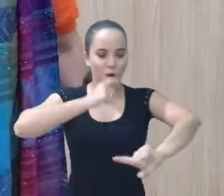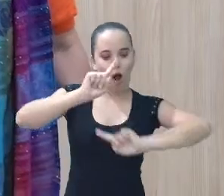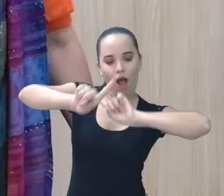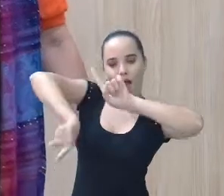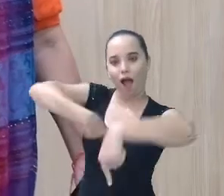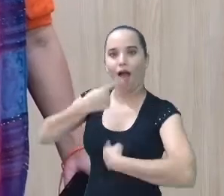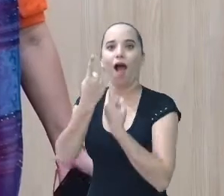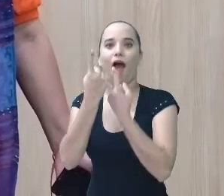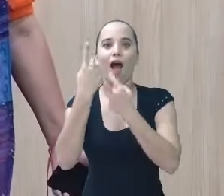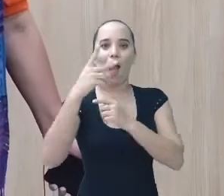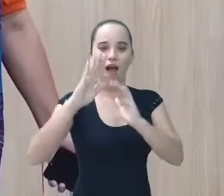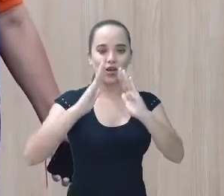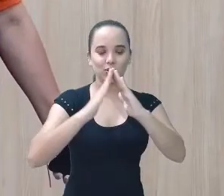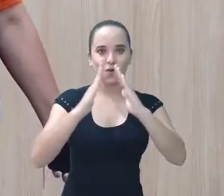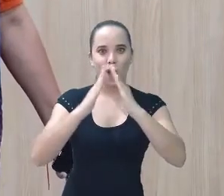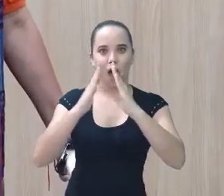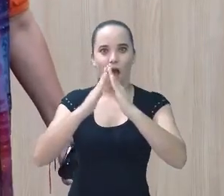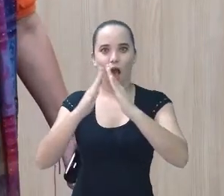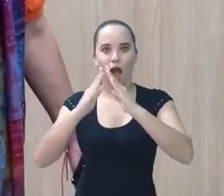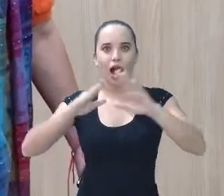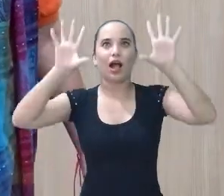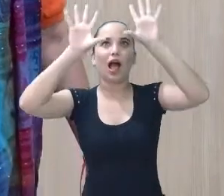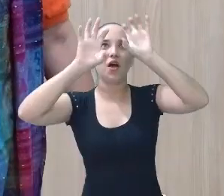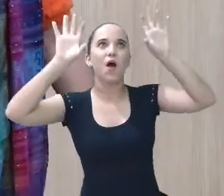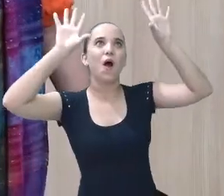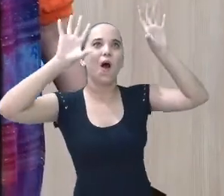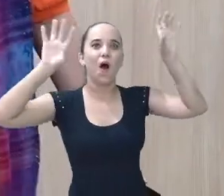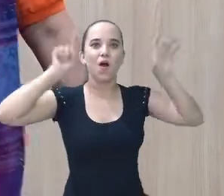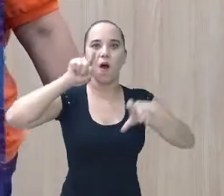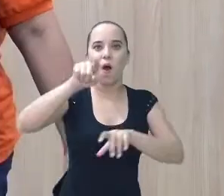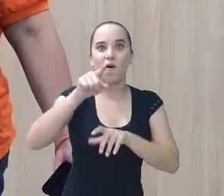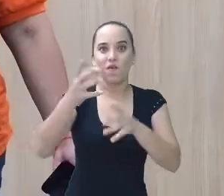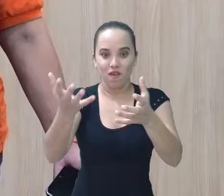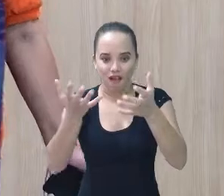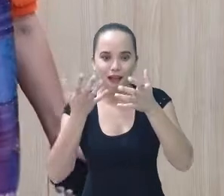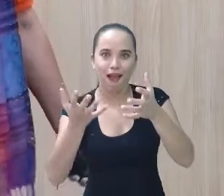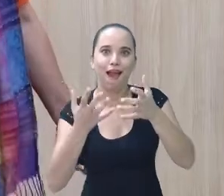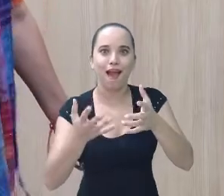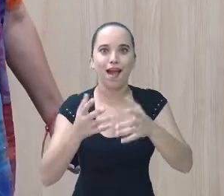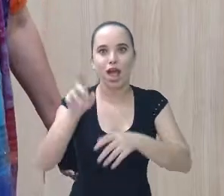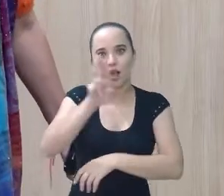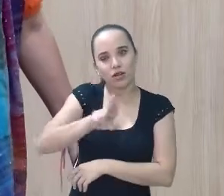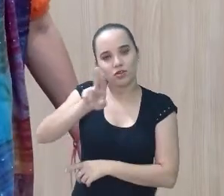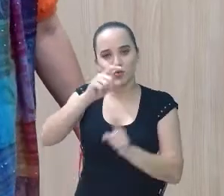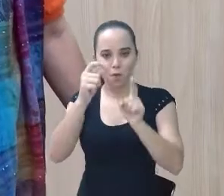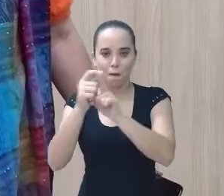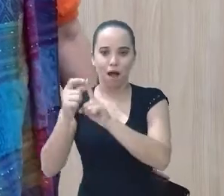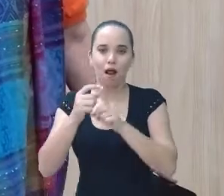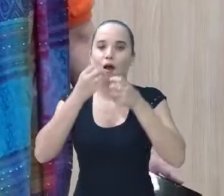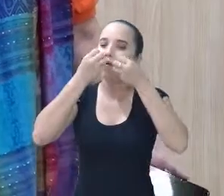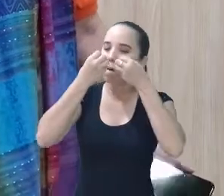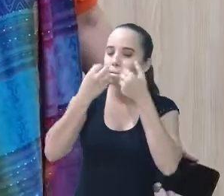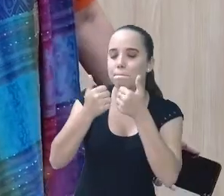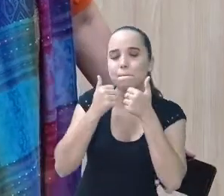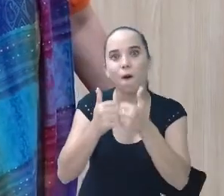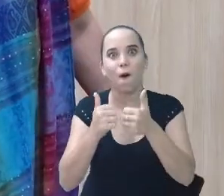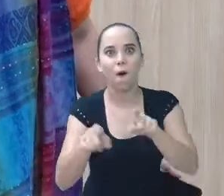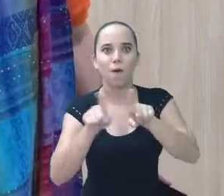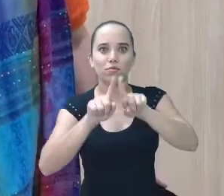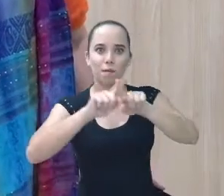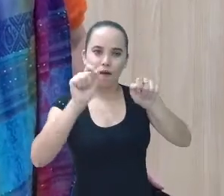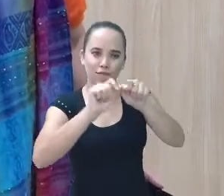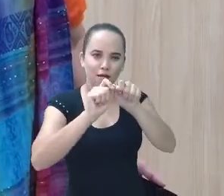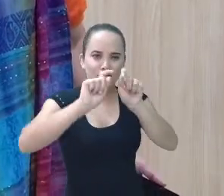céu que você quer, com palavras boas, fazendo arte, estudando,